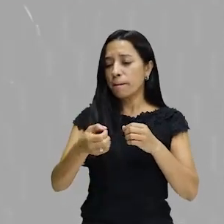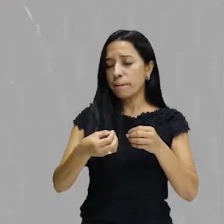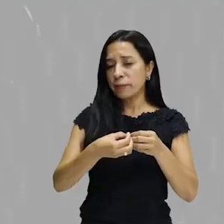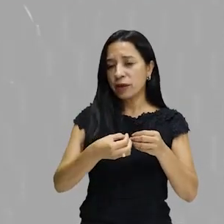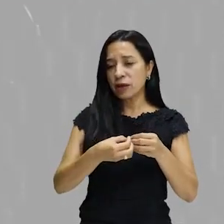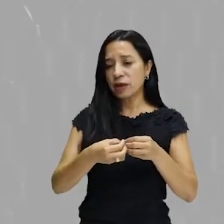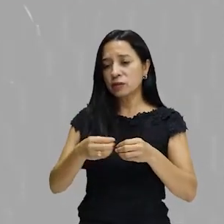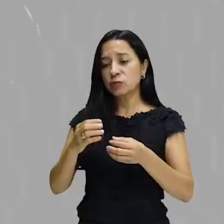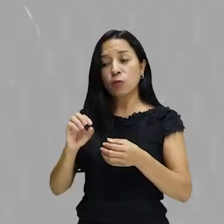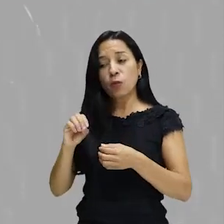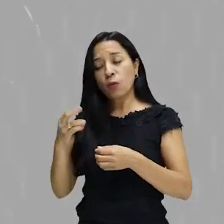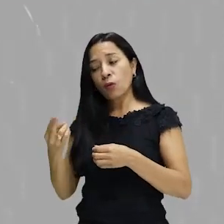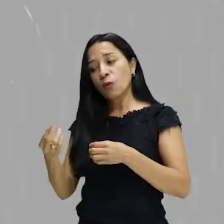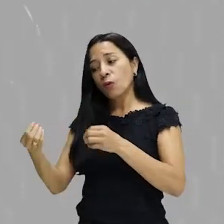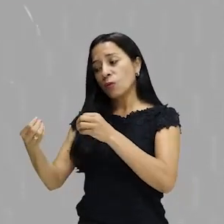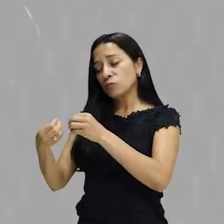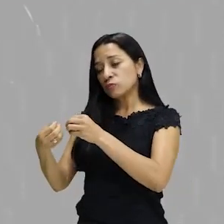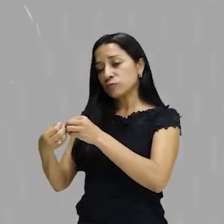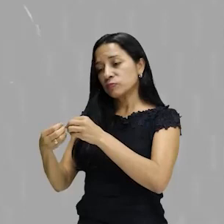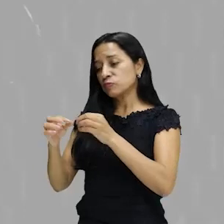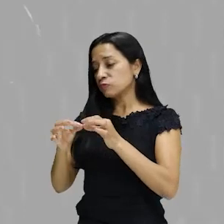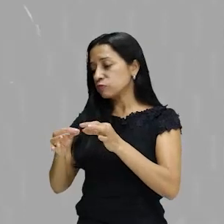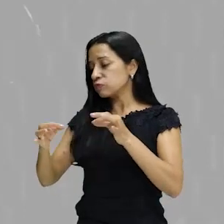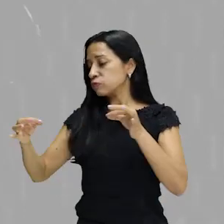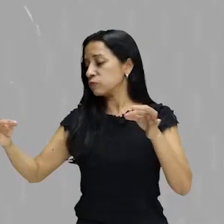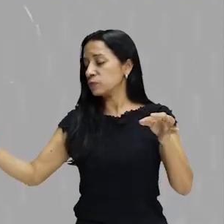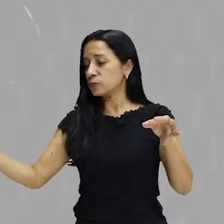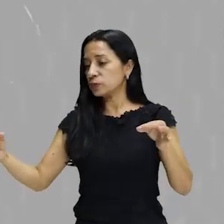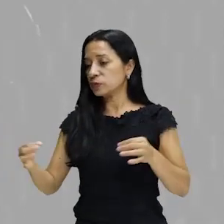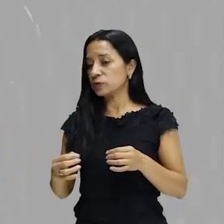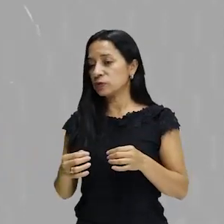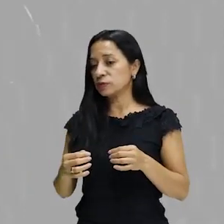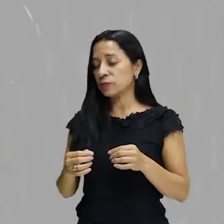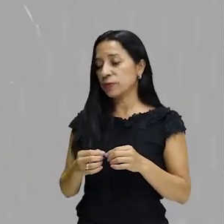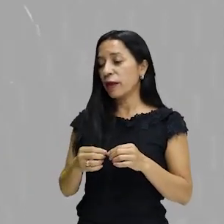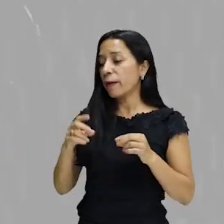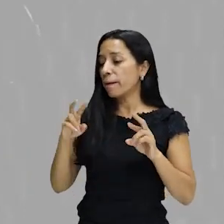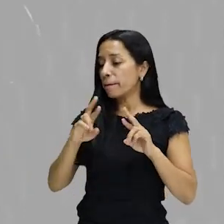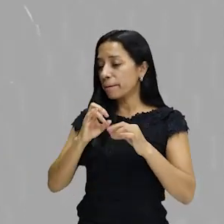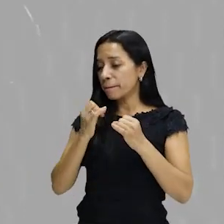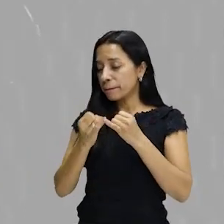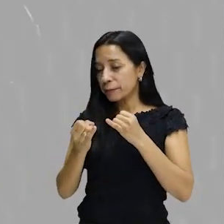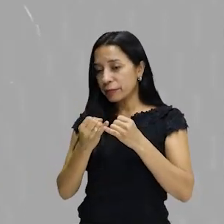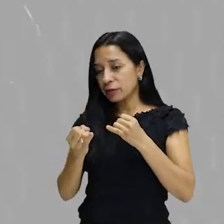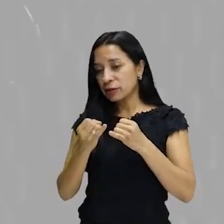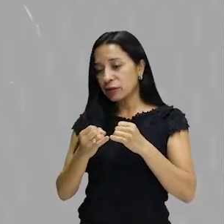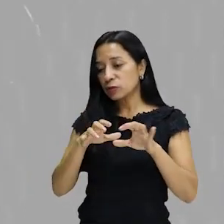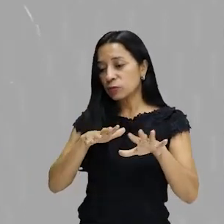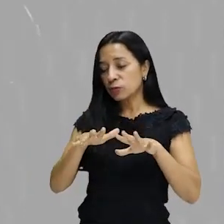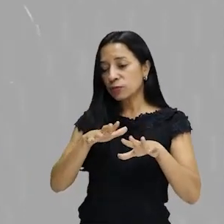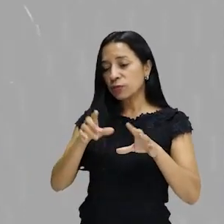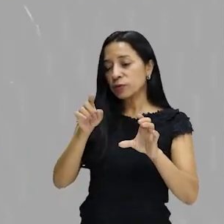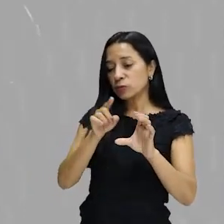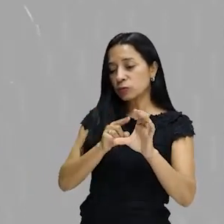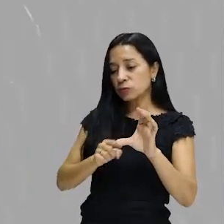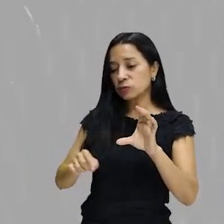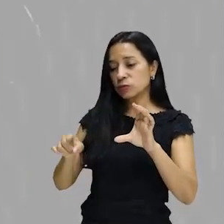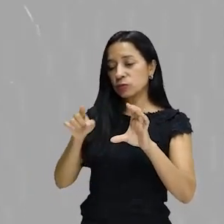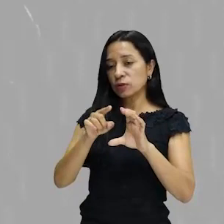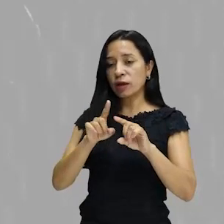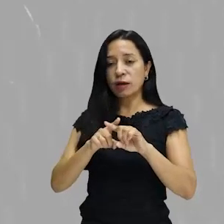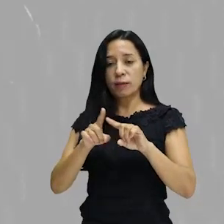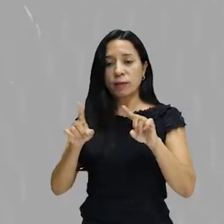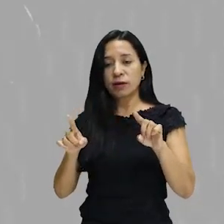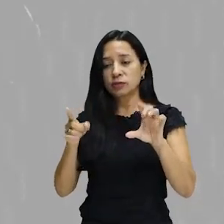que se assemelha muito ao movimento circular. É muito próximo do movimento circular, mas não chega a ser